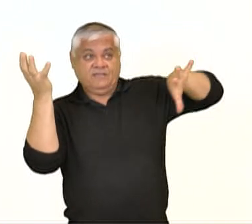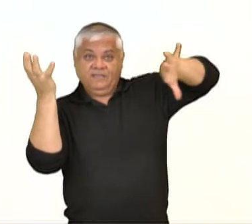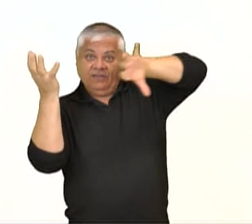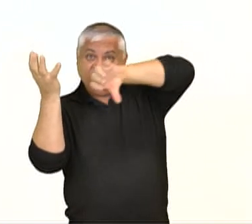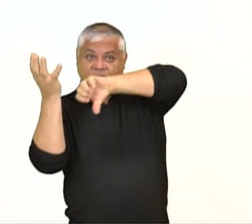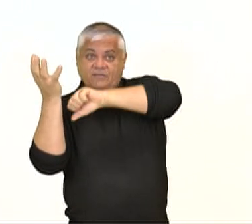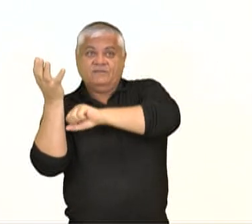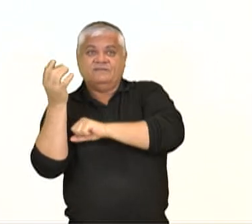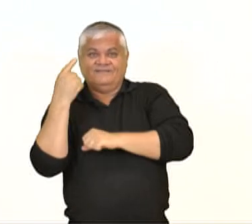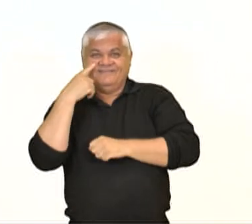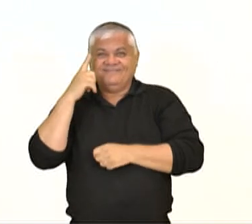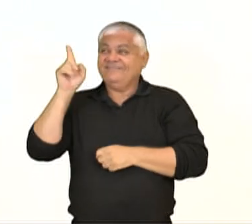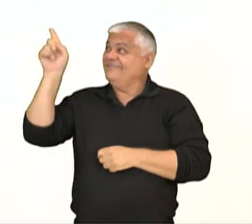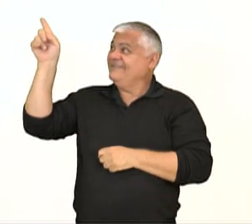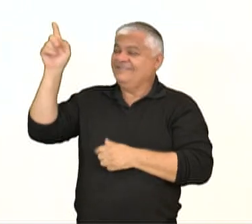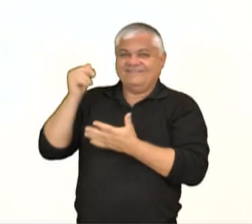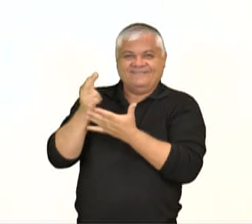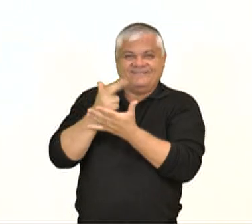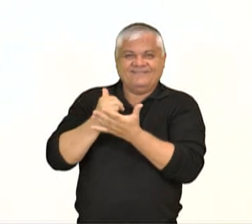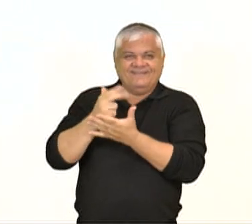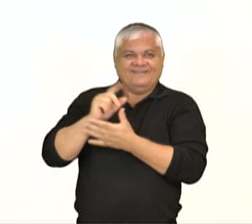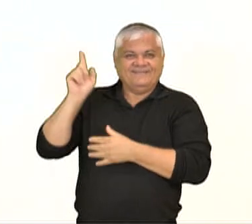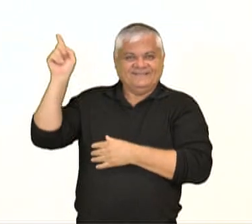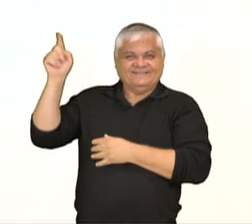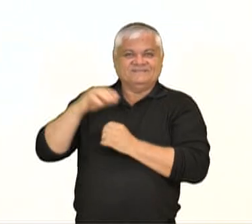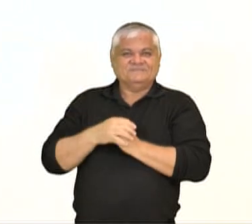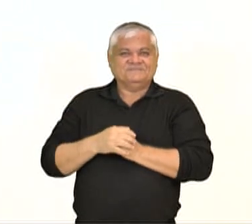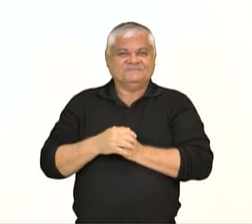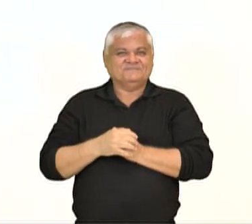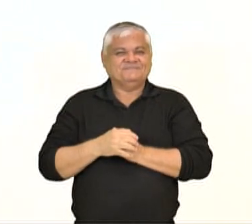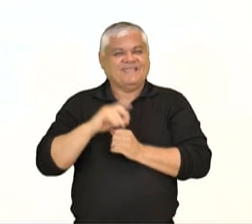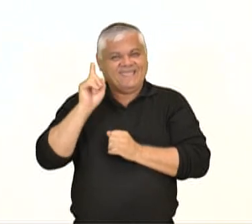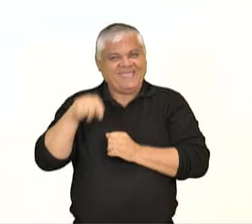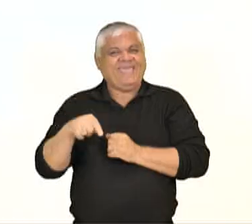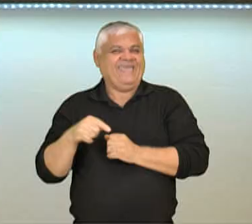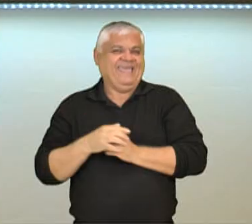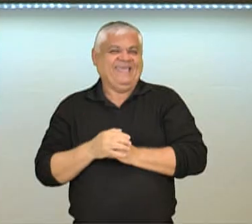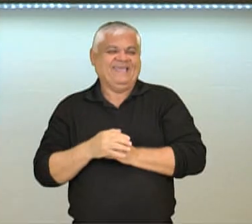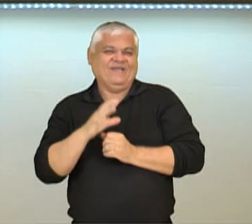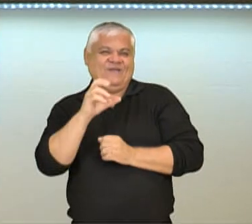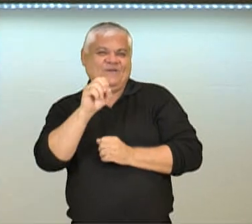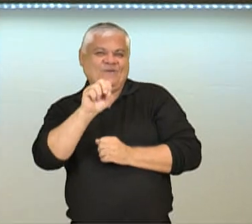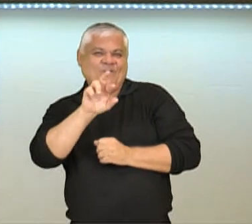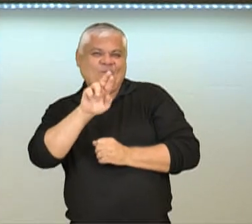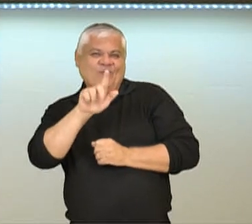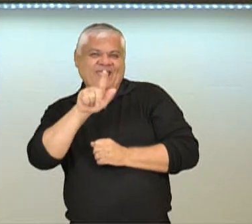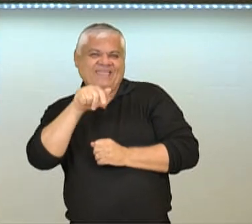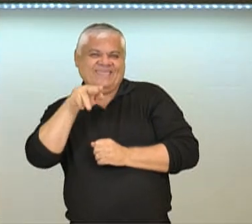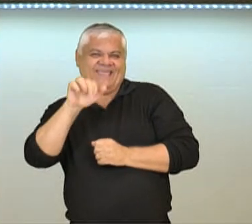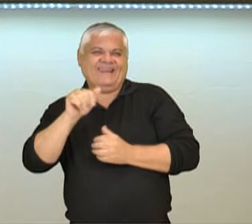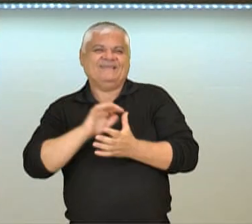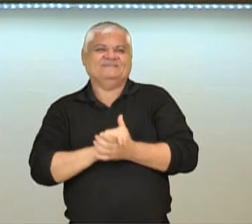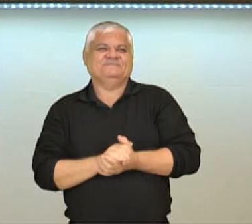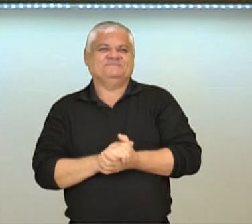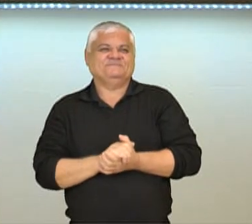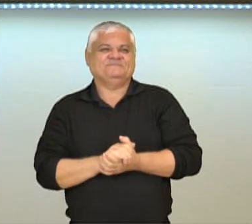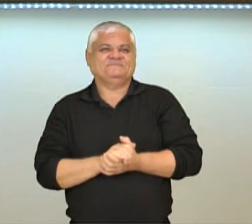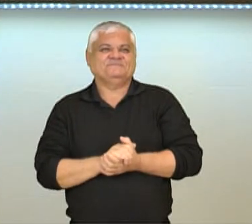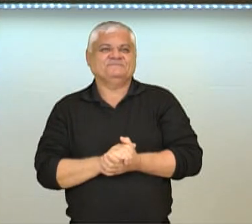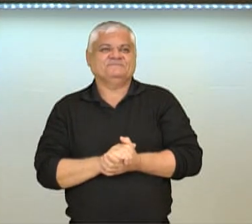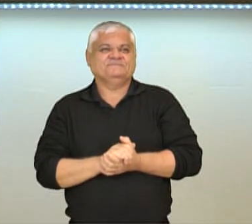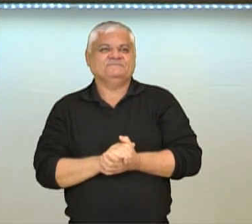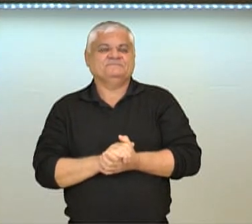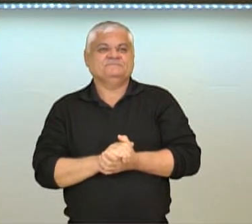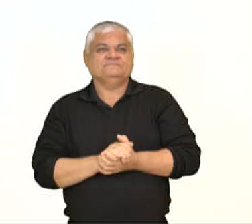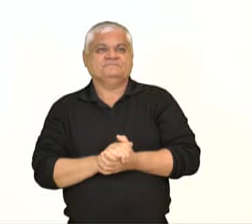de um cloroplasto, uma organela citoplasmática vegetal. Muito bem, meu